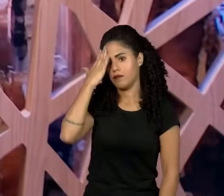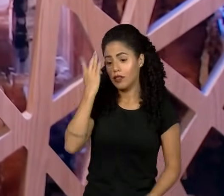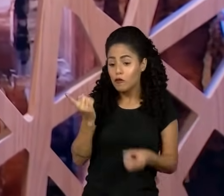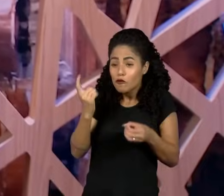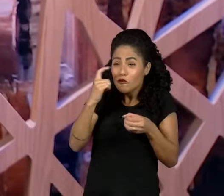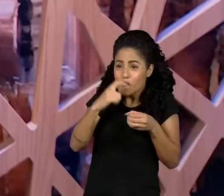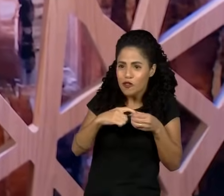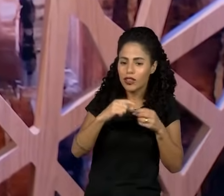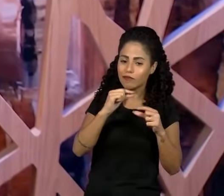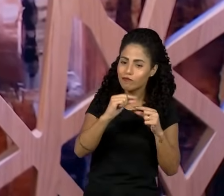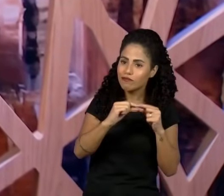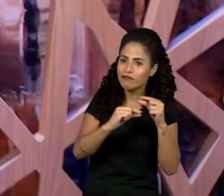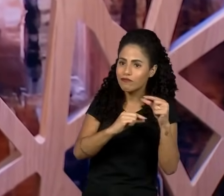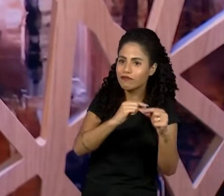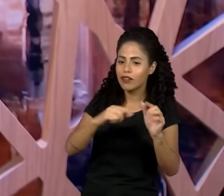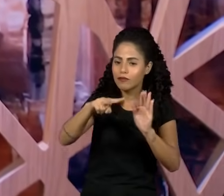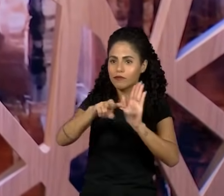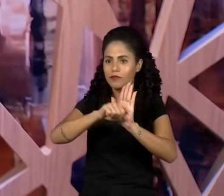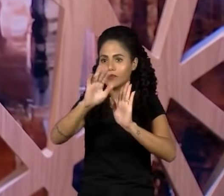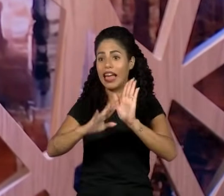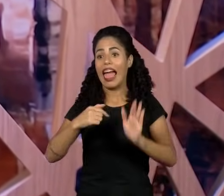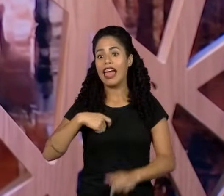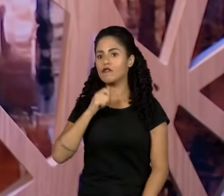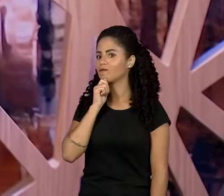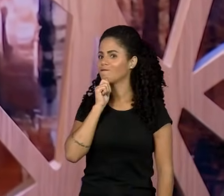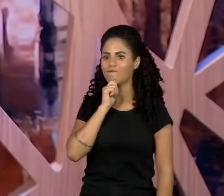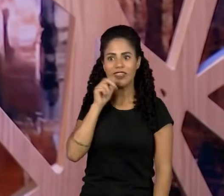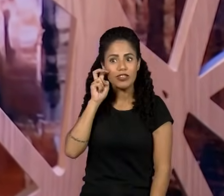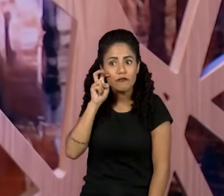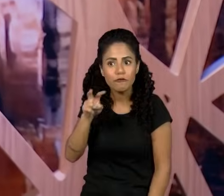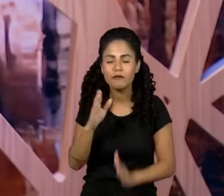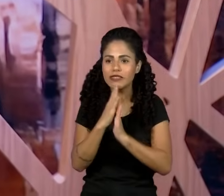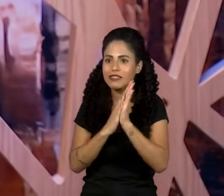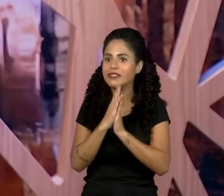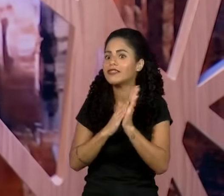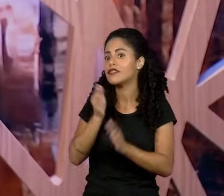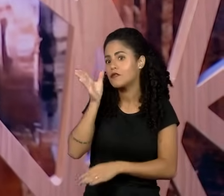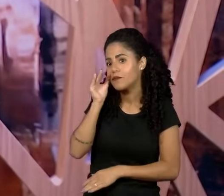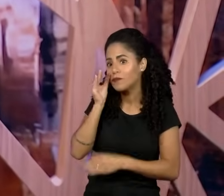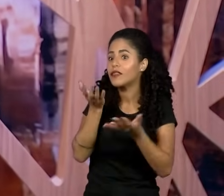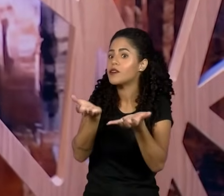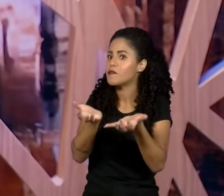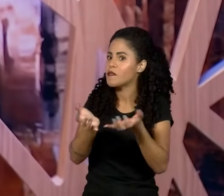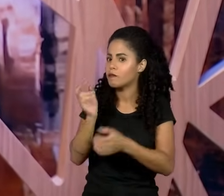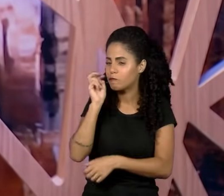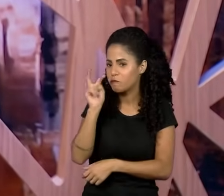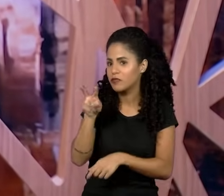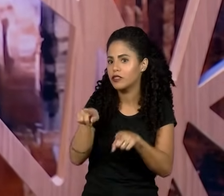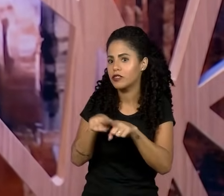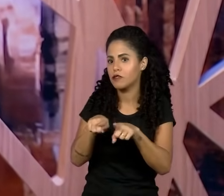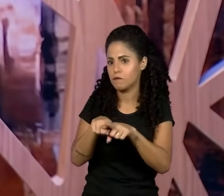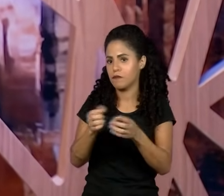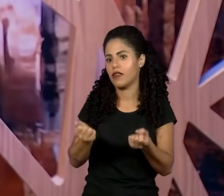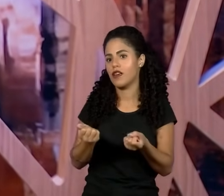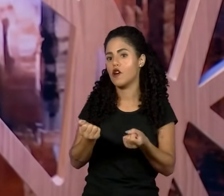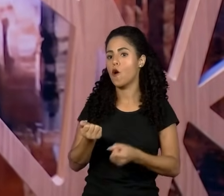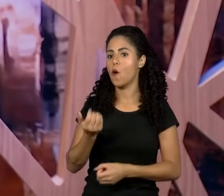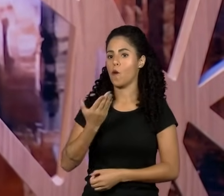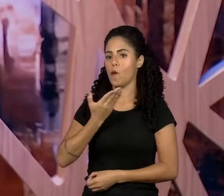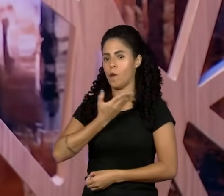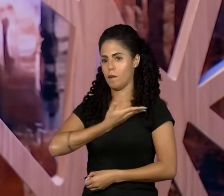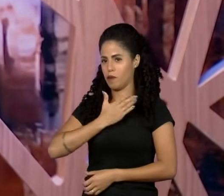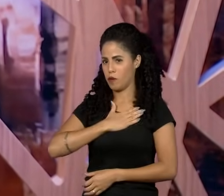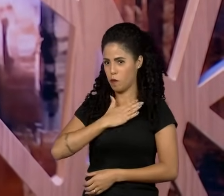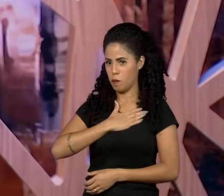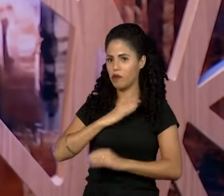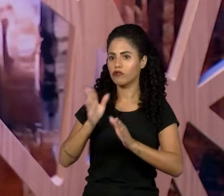retomada. Eu ainda não assisti, eu também estou na da Cris, eu vou botar na listinha para ver em breve, mas o meu sócio, um grande amigo, que é o Raul Pérez,